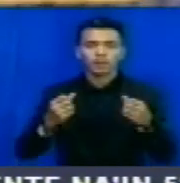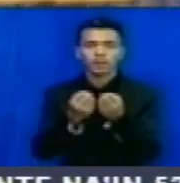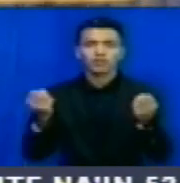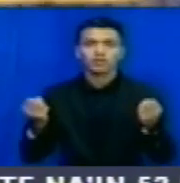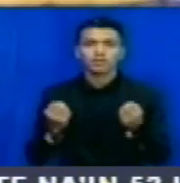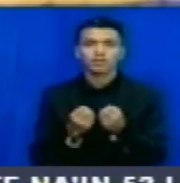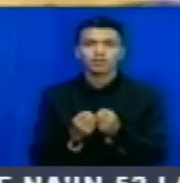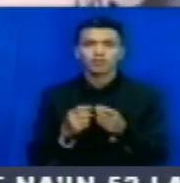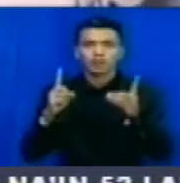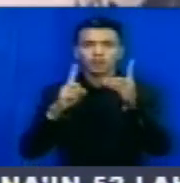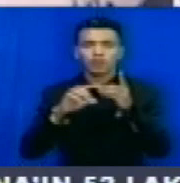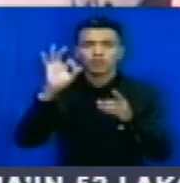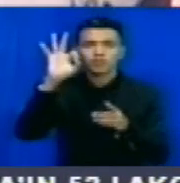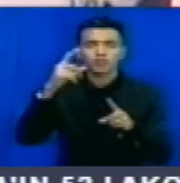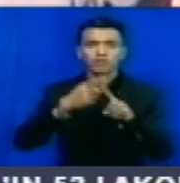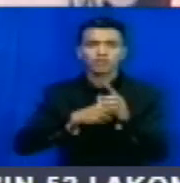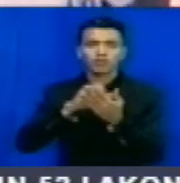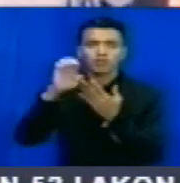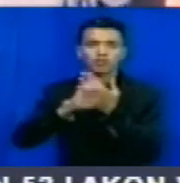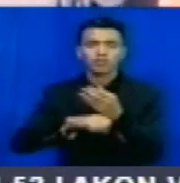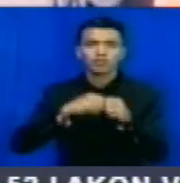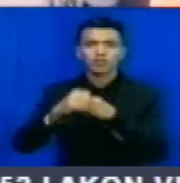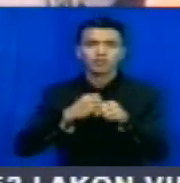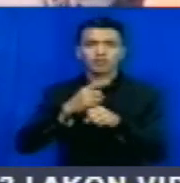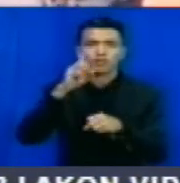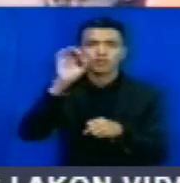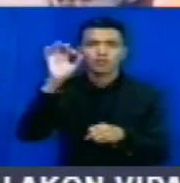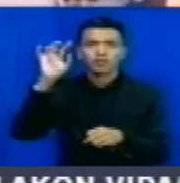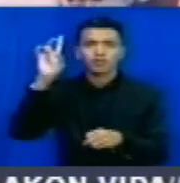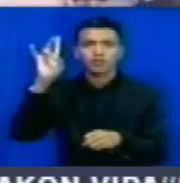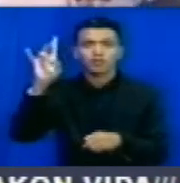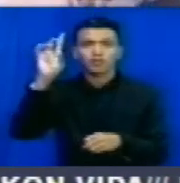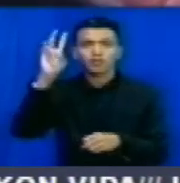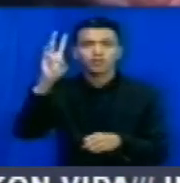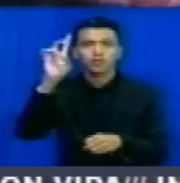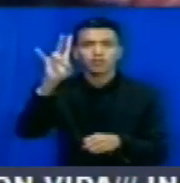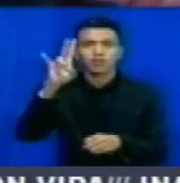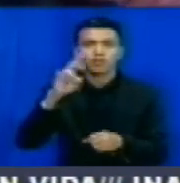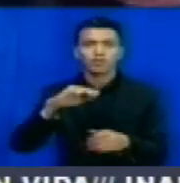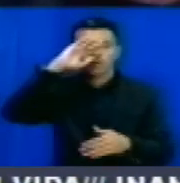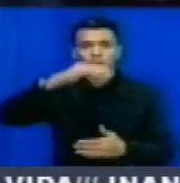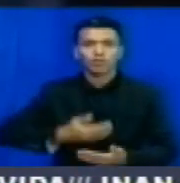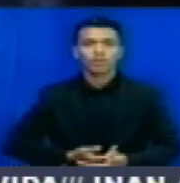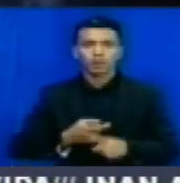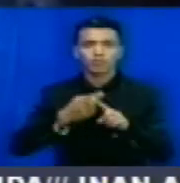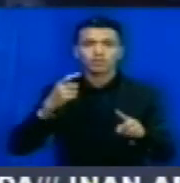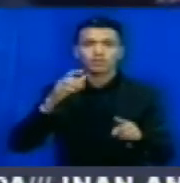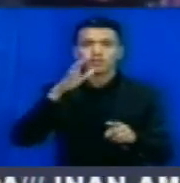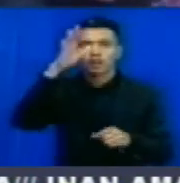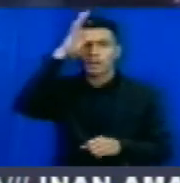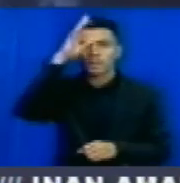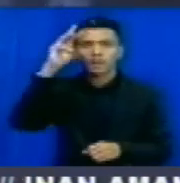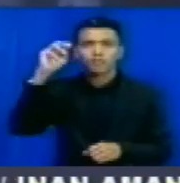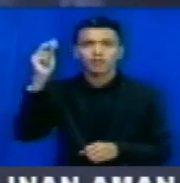Sucura Emerhei ia loron sia fulan junio tina rihungida tu sia nenulo resing hito. O ang husi aman